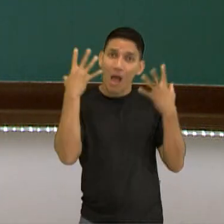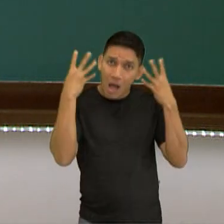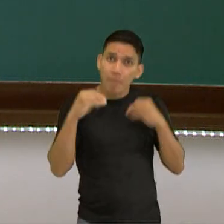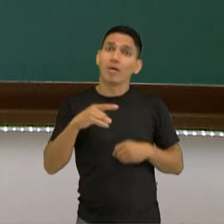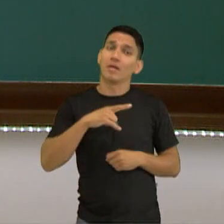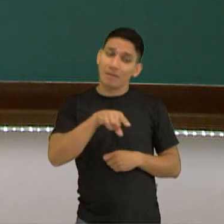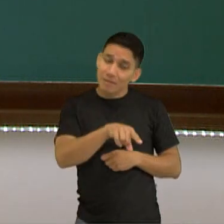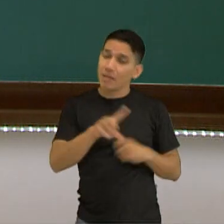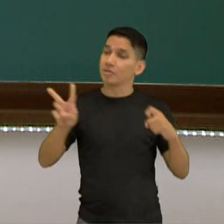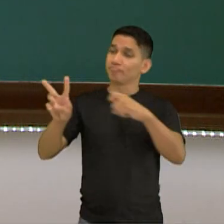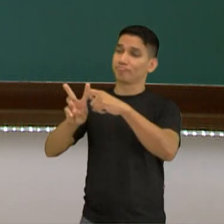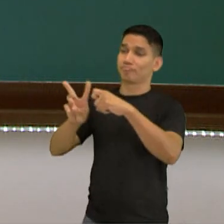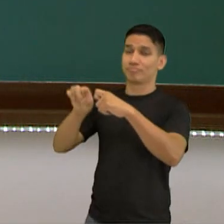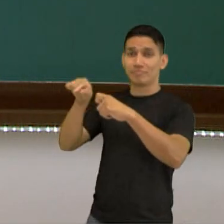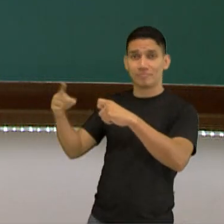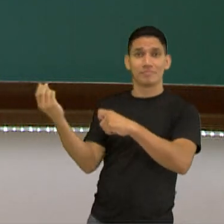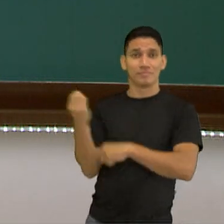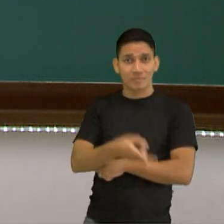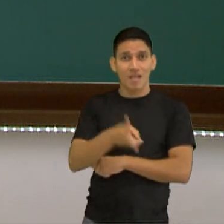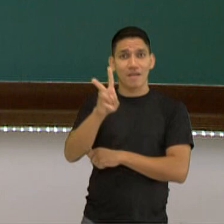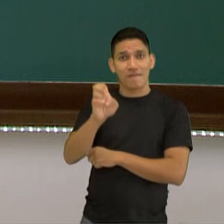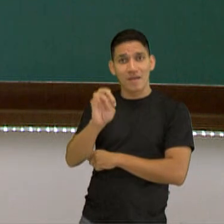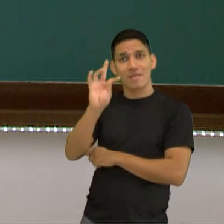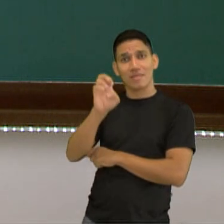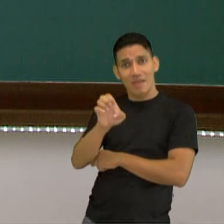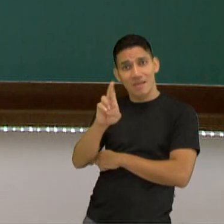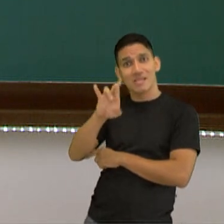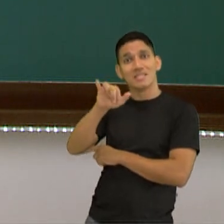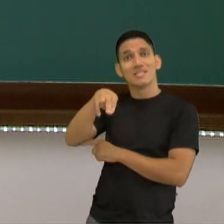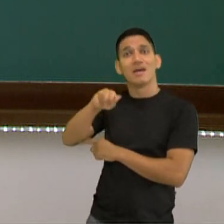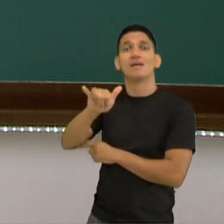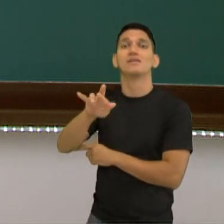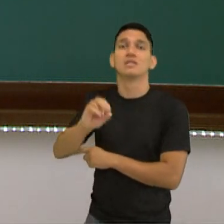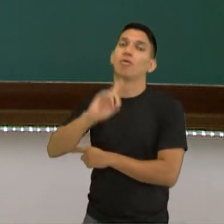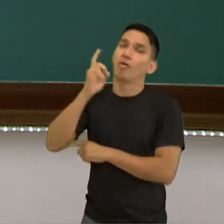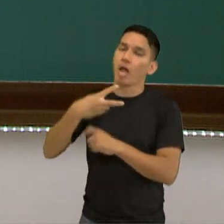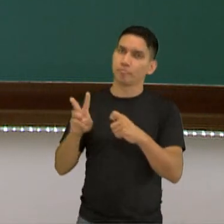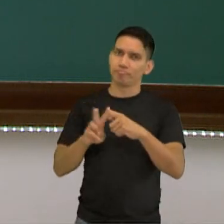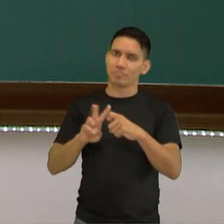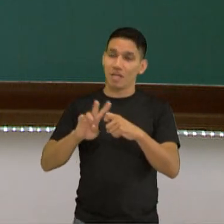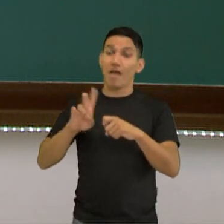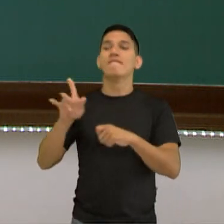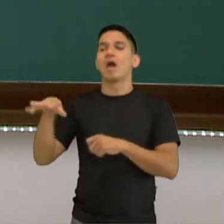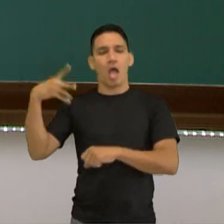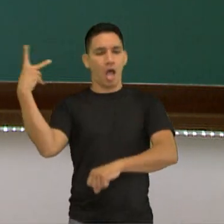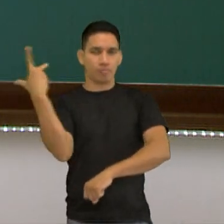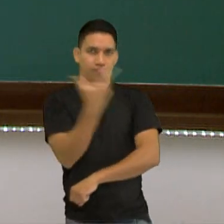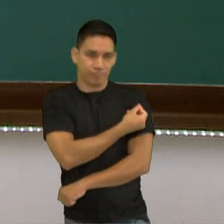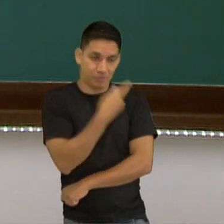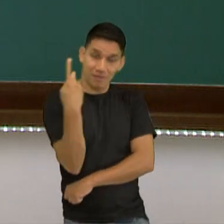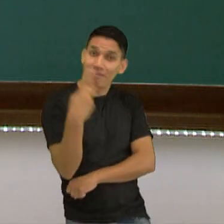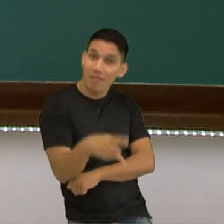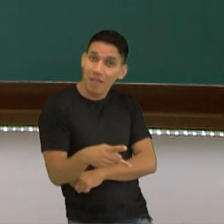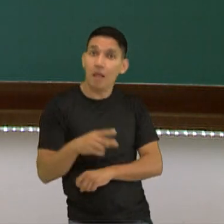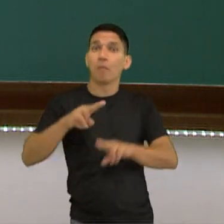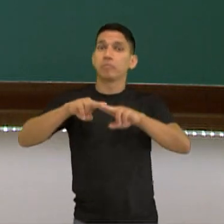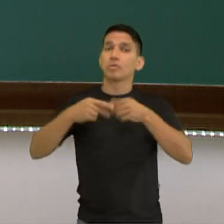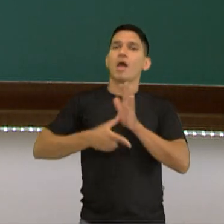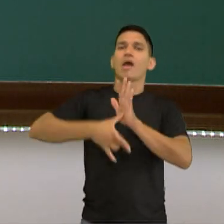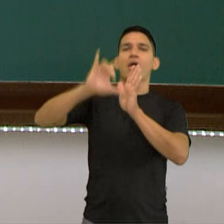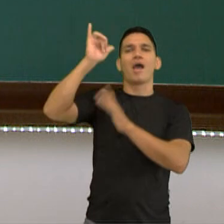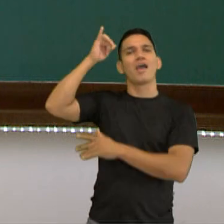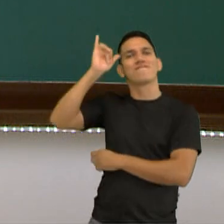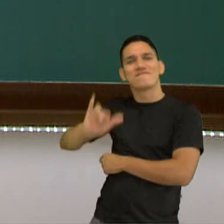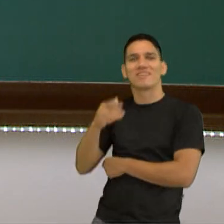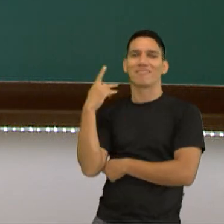bichinho e vai aplicar uma vacina antirrábica, né, caso apresente sintomas. Ou existe toda